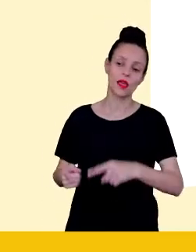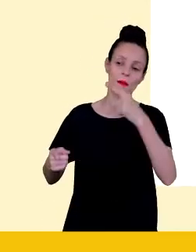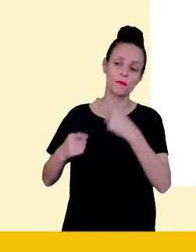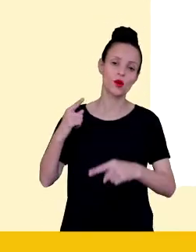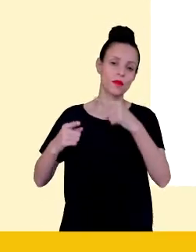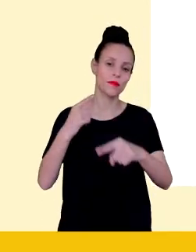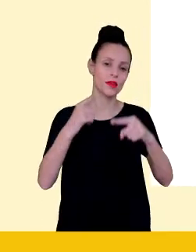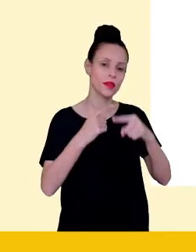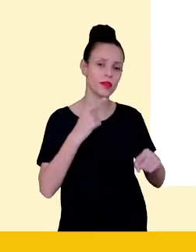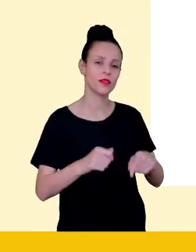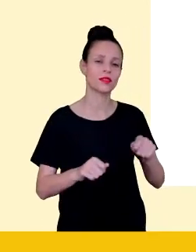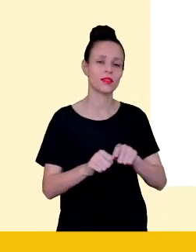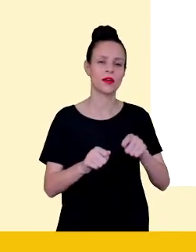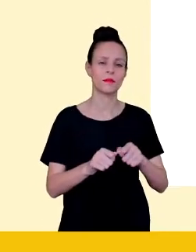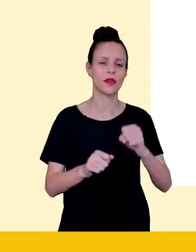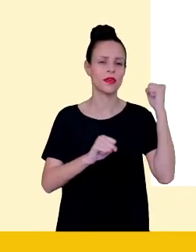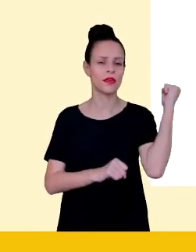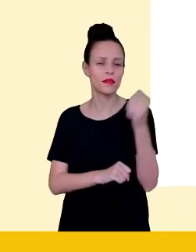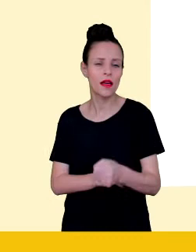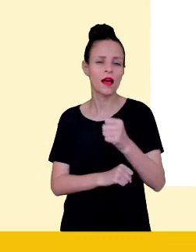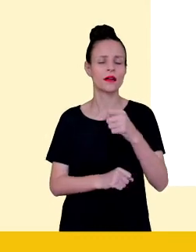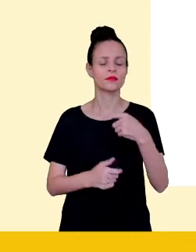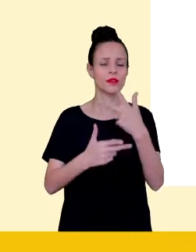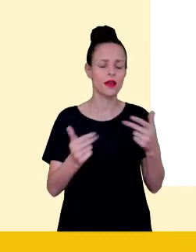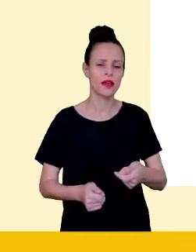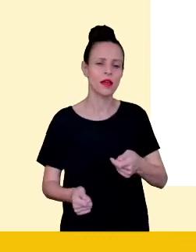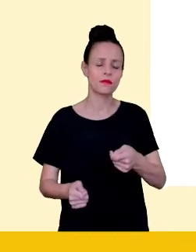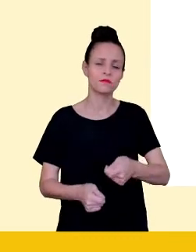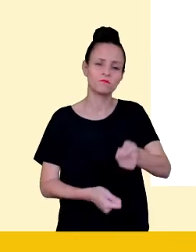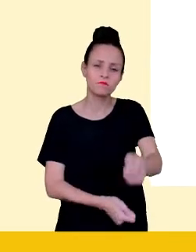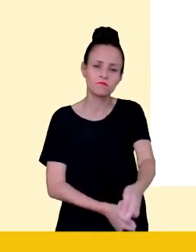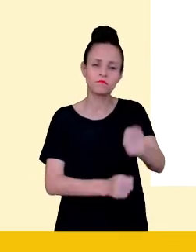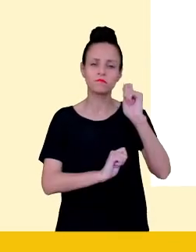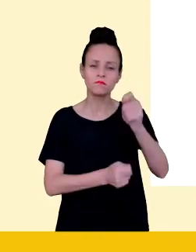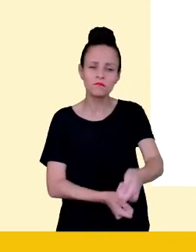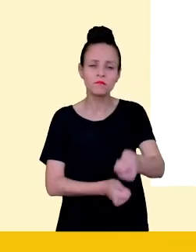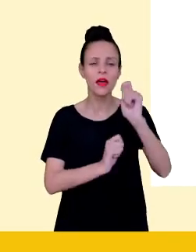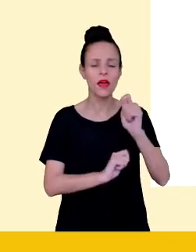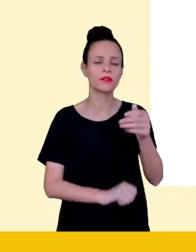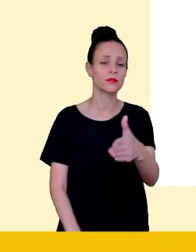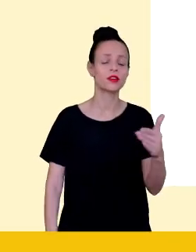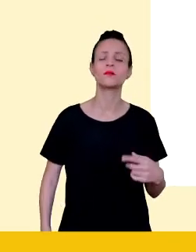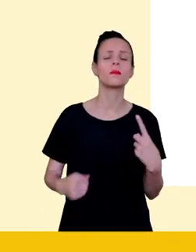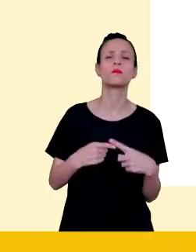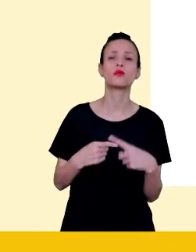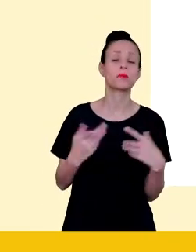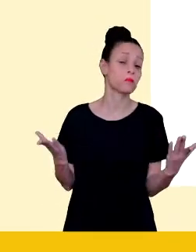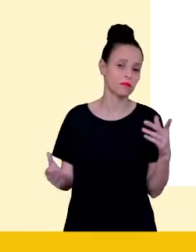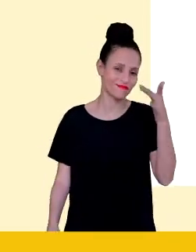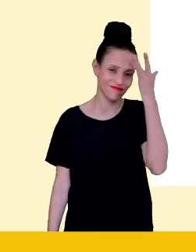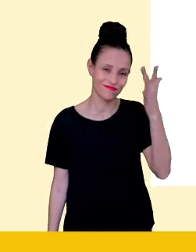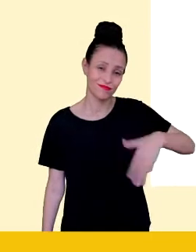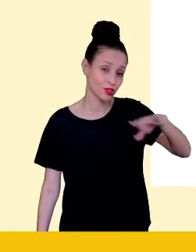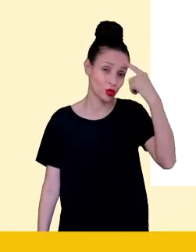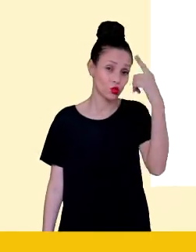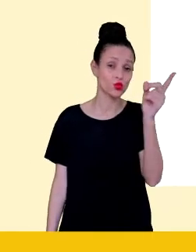pessoas que começaram a proibir até as caças, né? Pescar, assim, não podia, tá? Assim, baseado